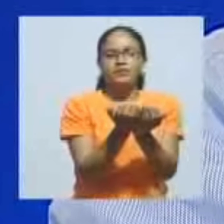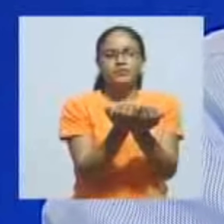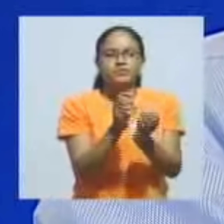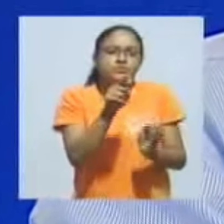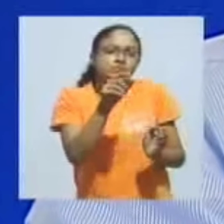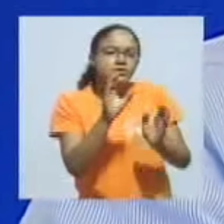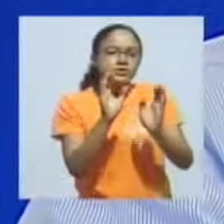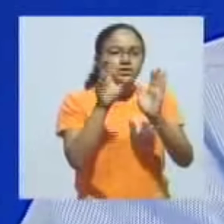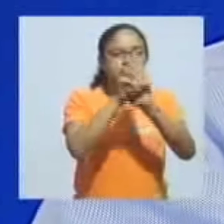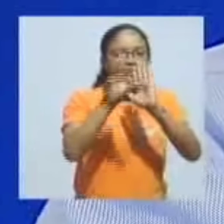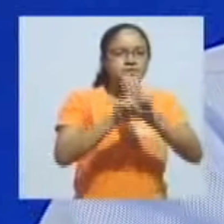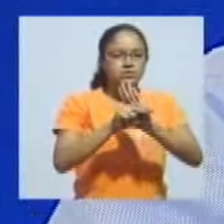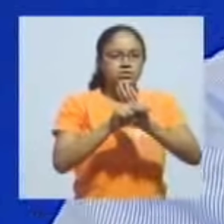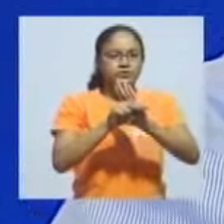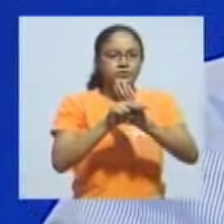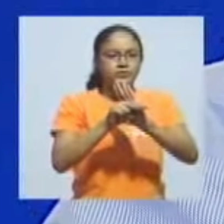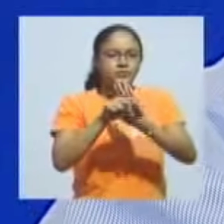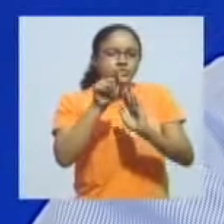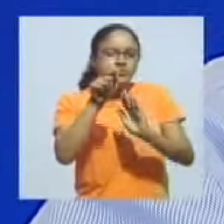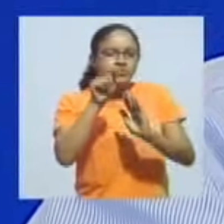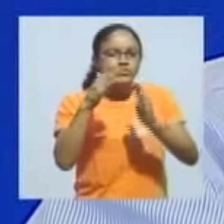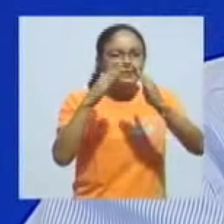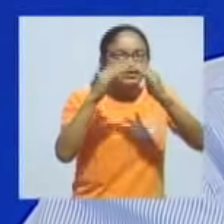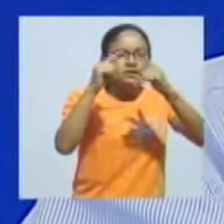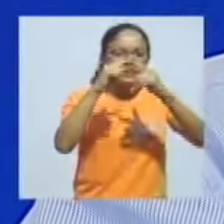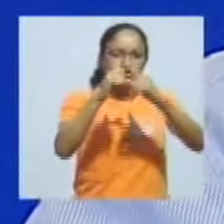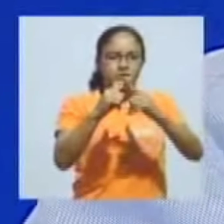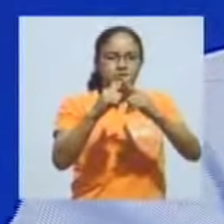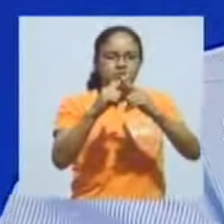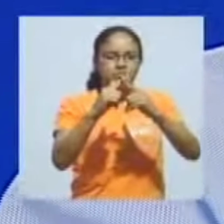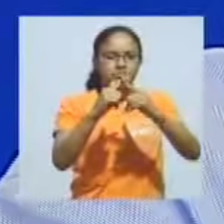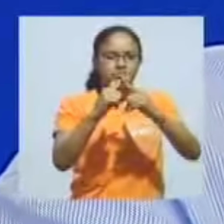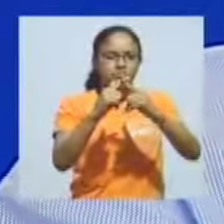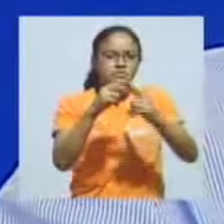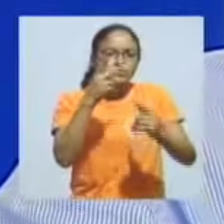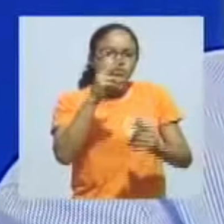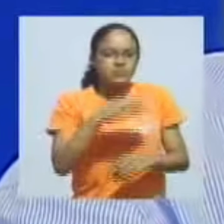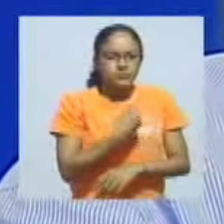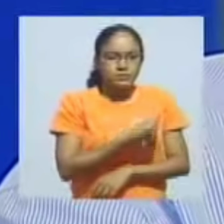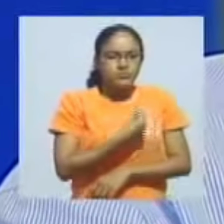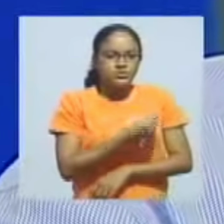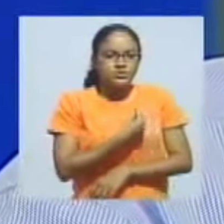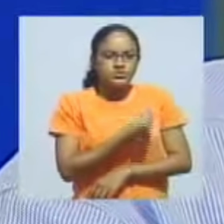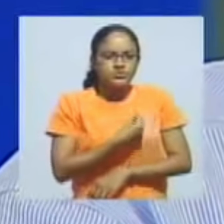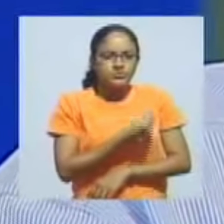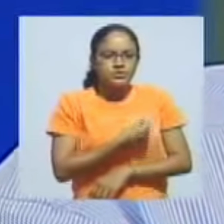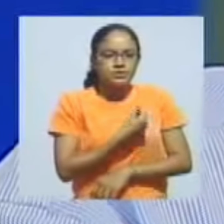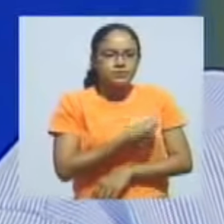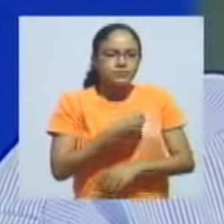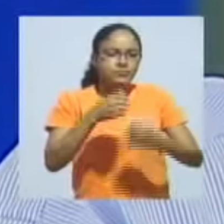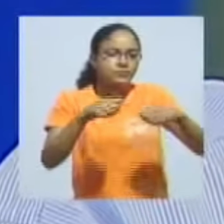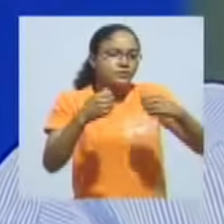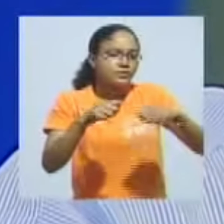Canção Nova. Você é da igreja. Sua vida tem que ser gasta, Léo.